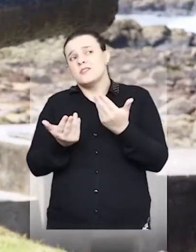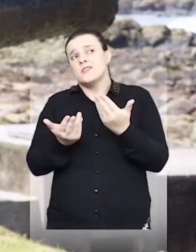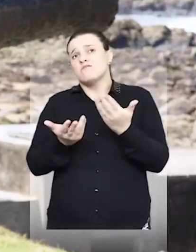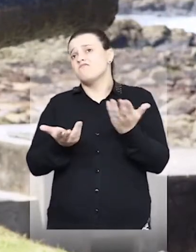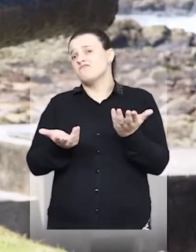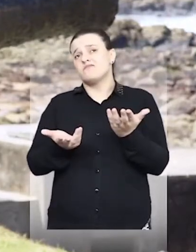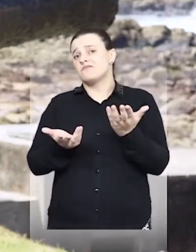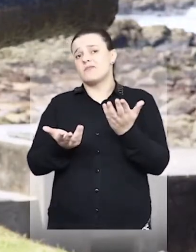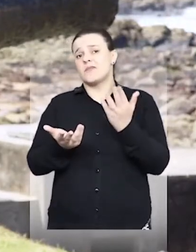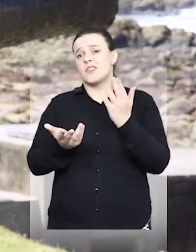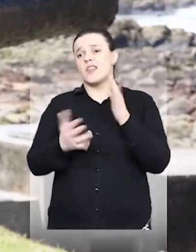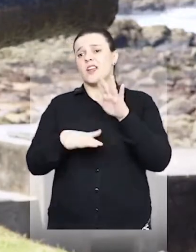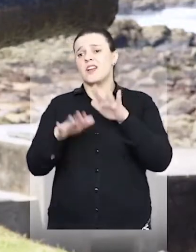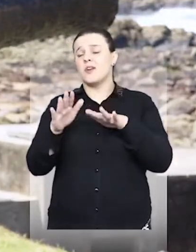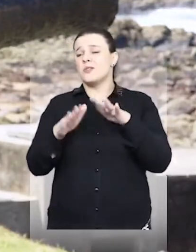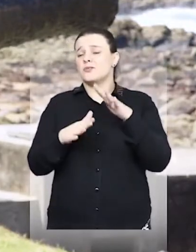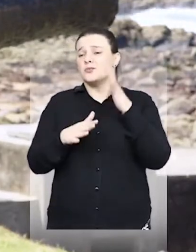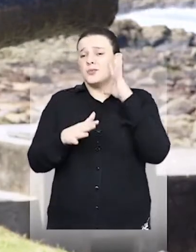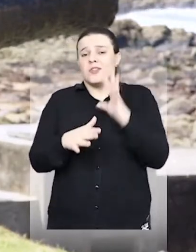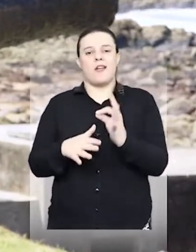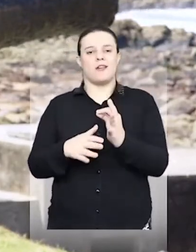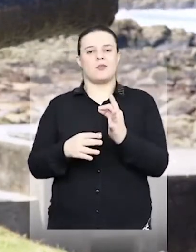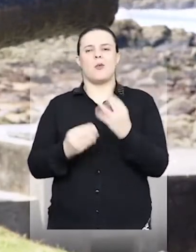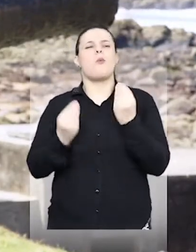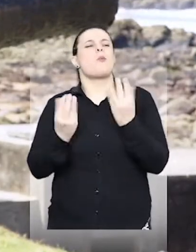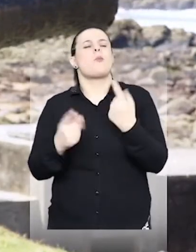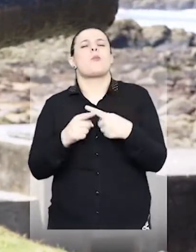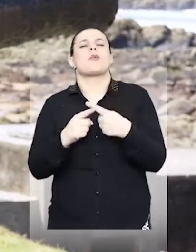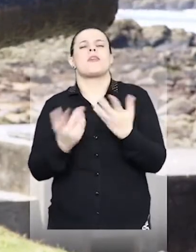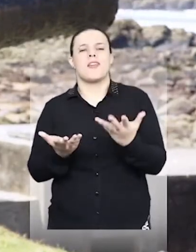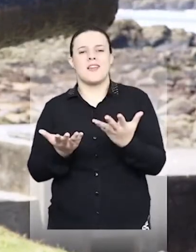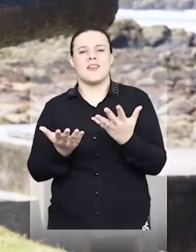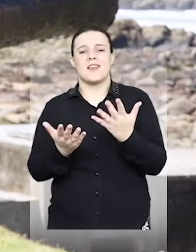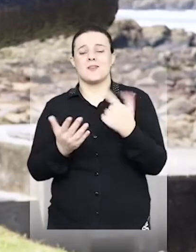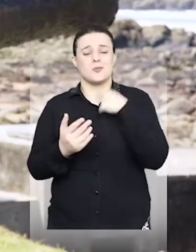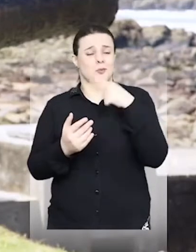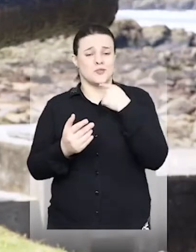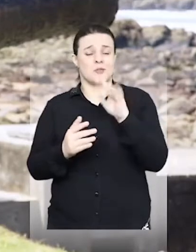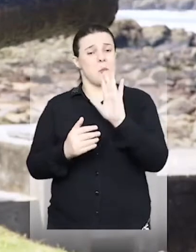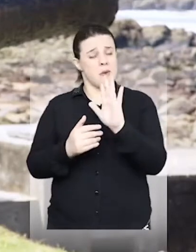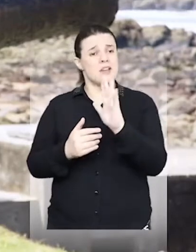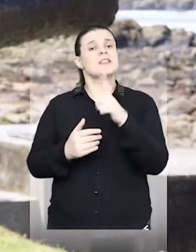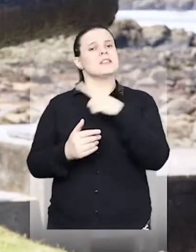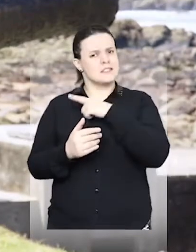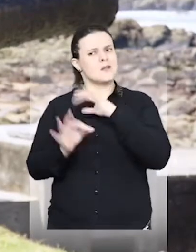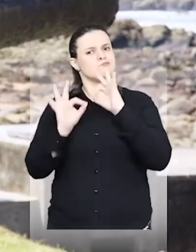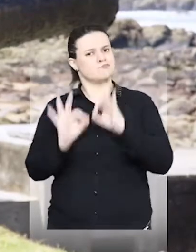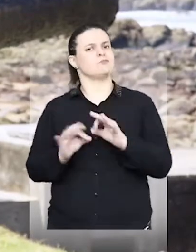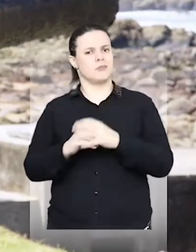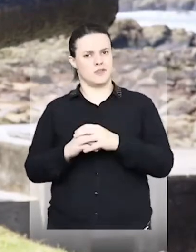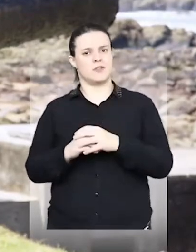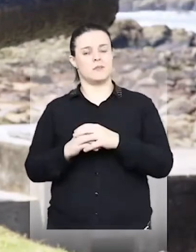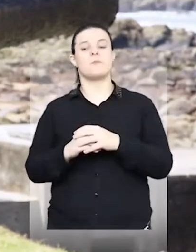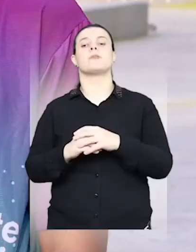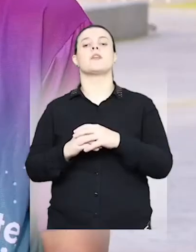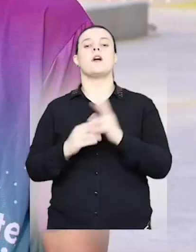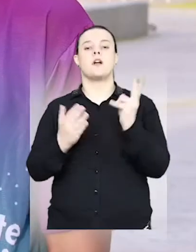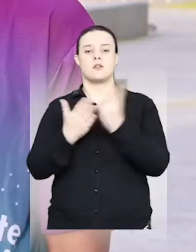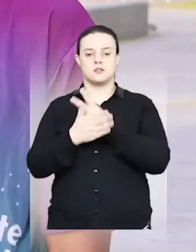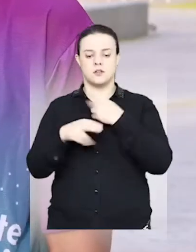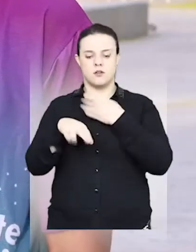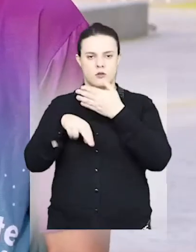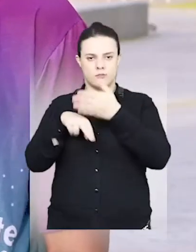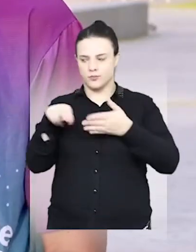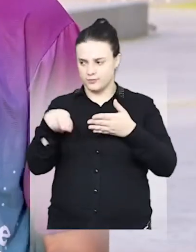questão que eu fico buscando entender isso na minha cabeça, mas não entra ainda na minha cabeça, mas isso é um fato. Após a